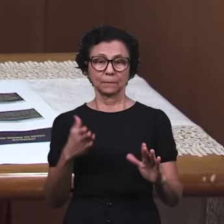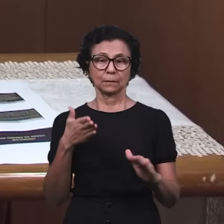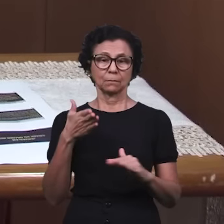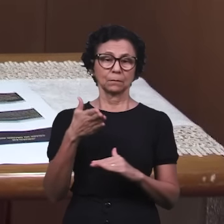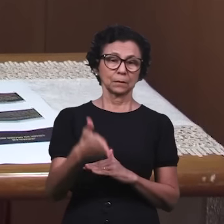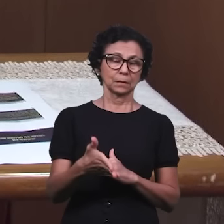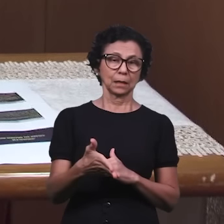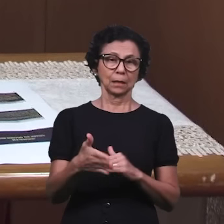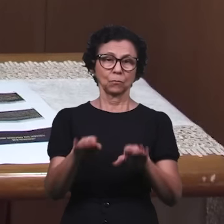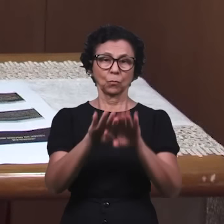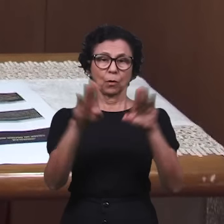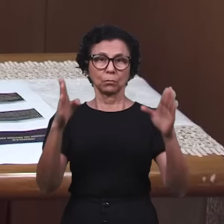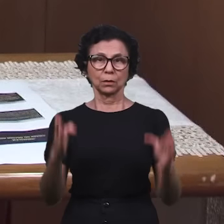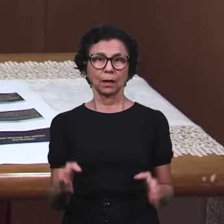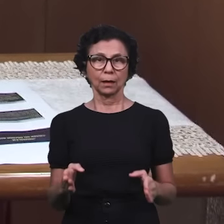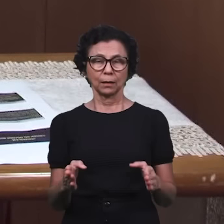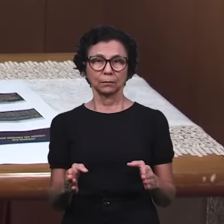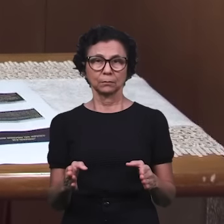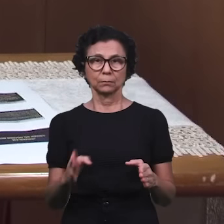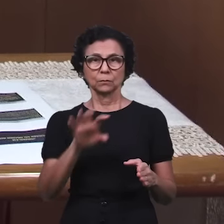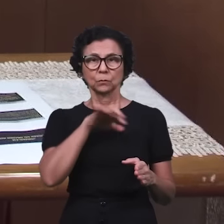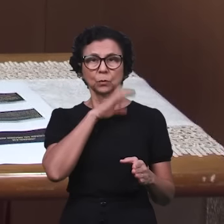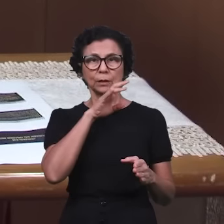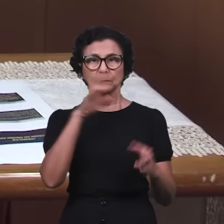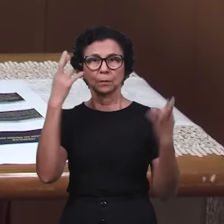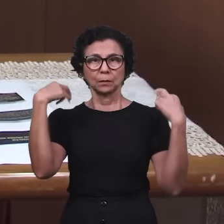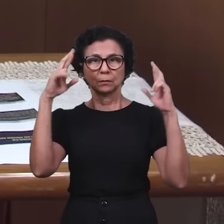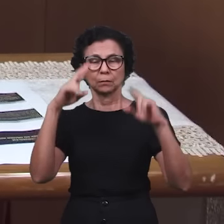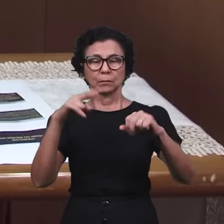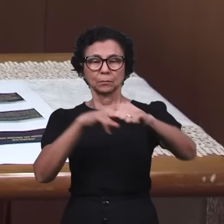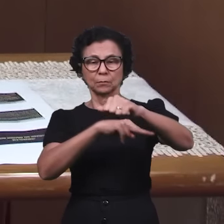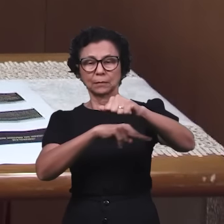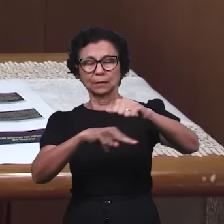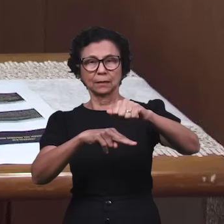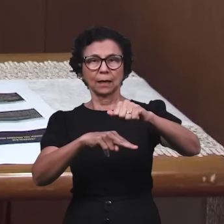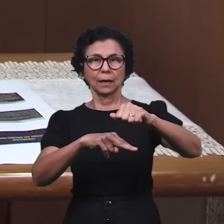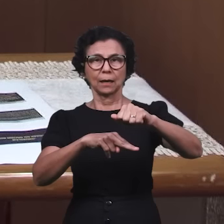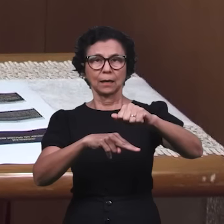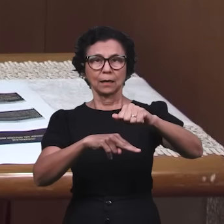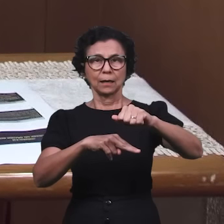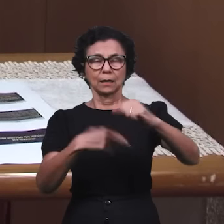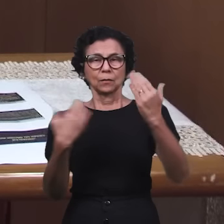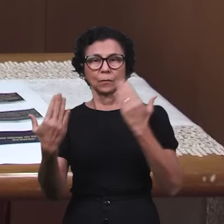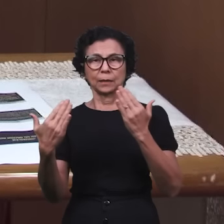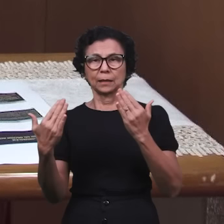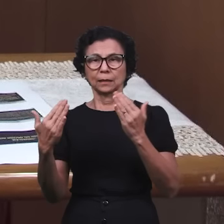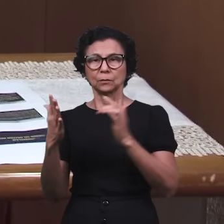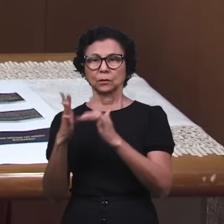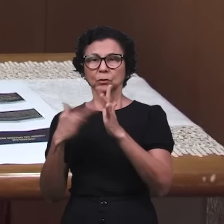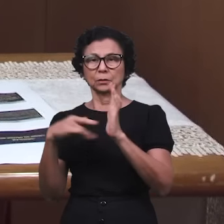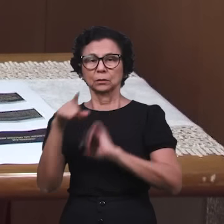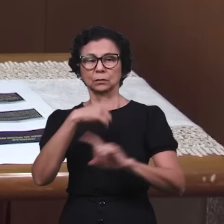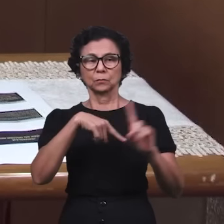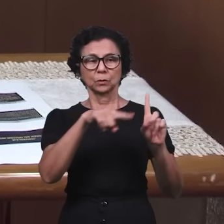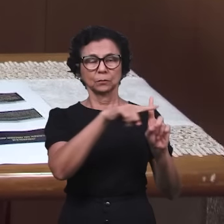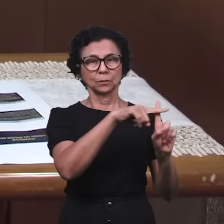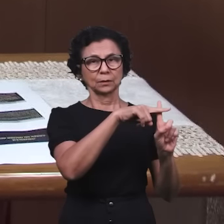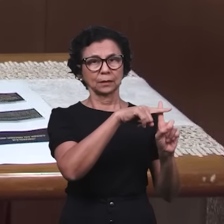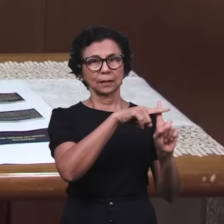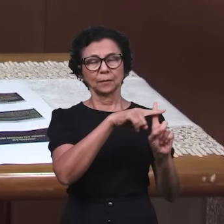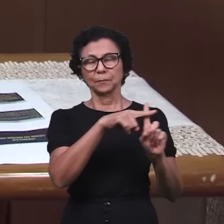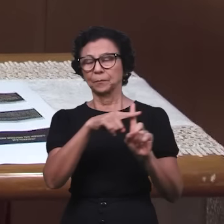era o altar dos holocaustos, que corresponde ao sacrifício do Senhor Jesus. Sem passar pelo altar dos holocaustos,